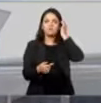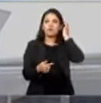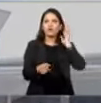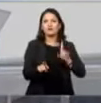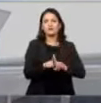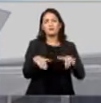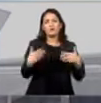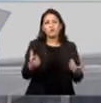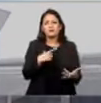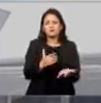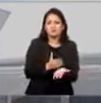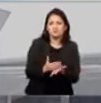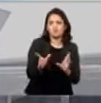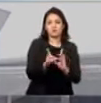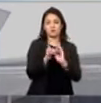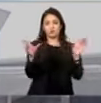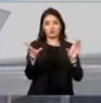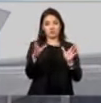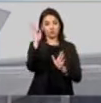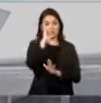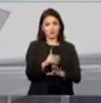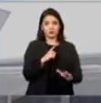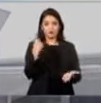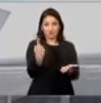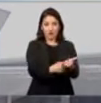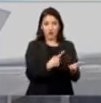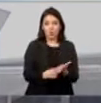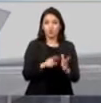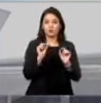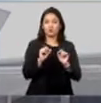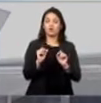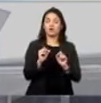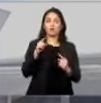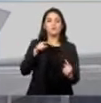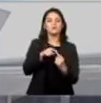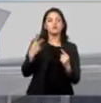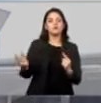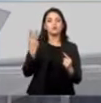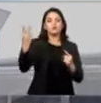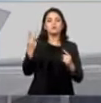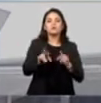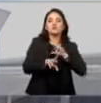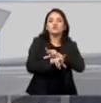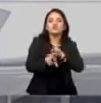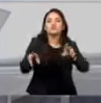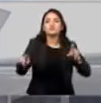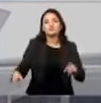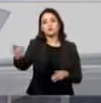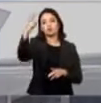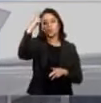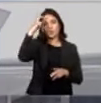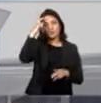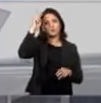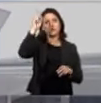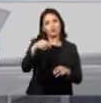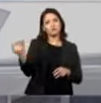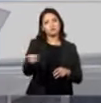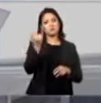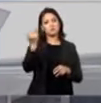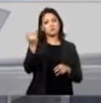e tratados internacionais com o objetivo da valorização da diversidade cultural, verdadeiro patrimônio comum da humanidade, e como tal deve